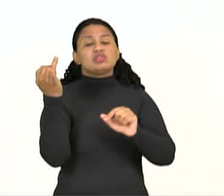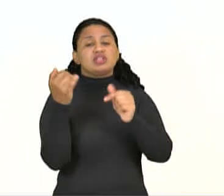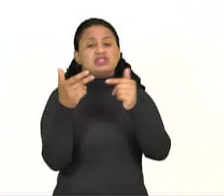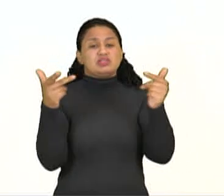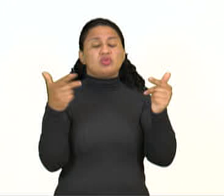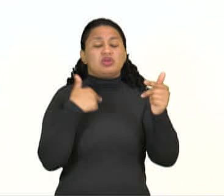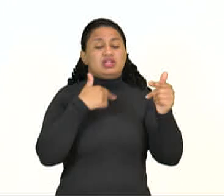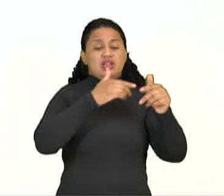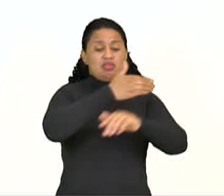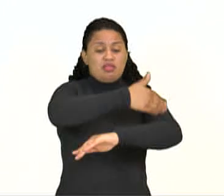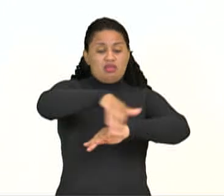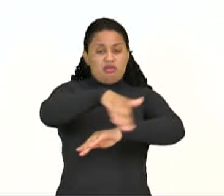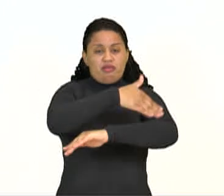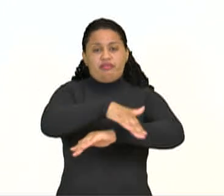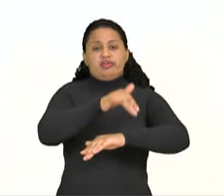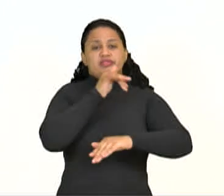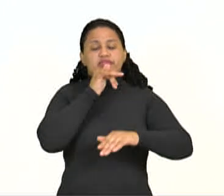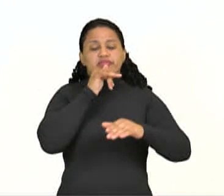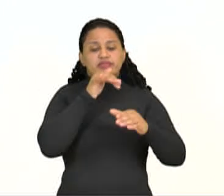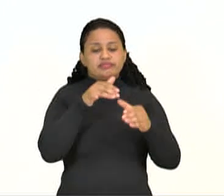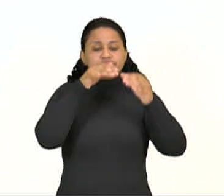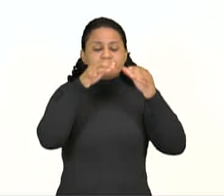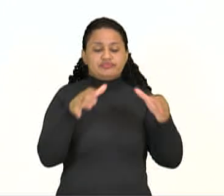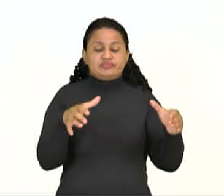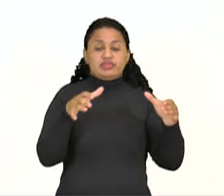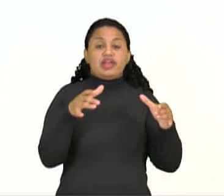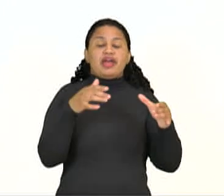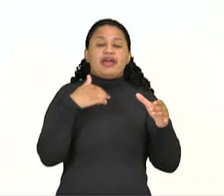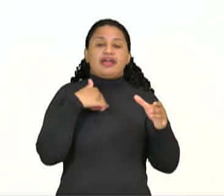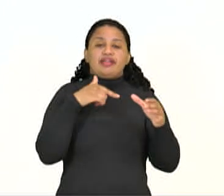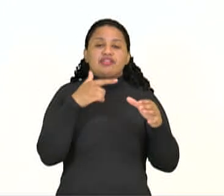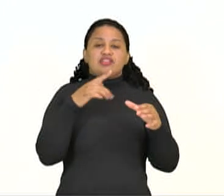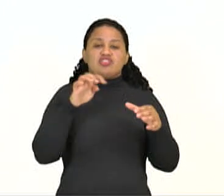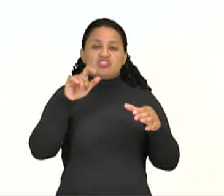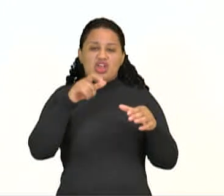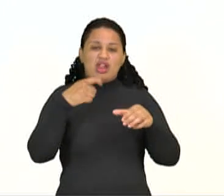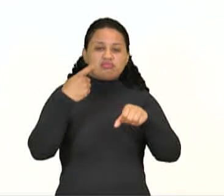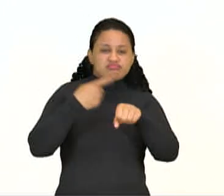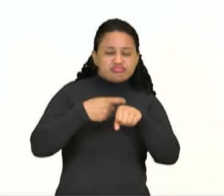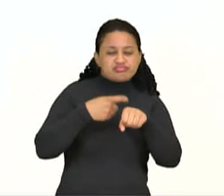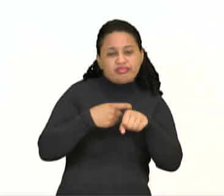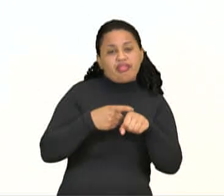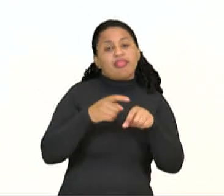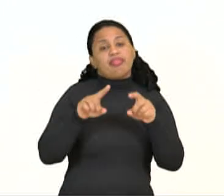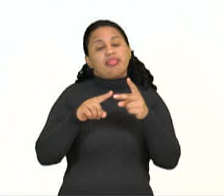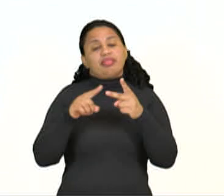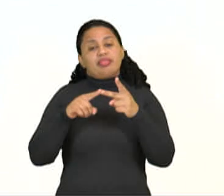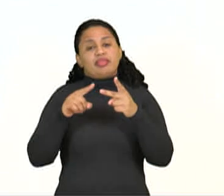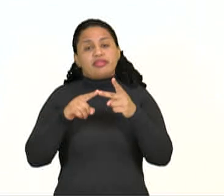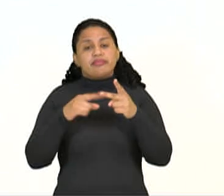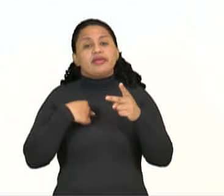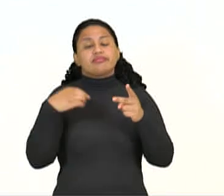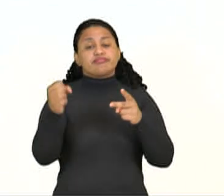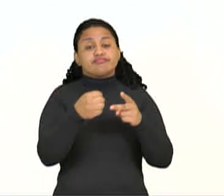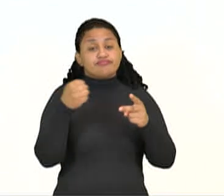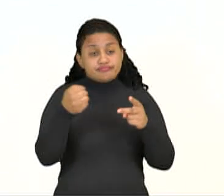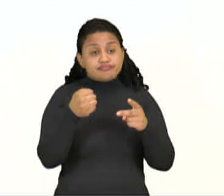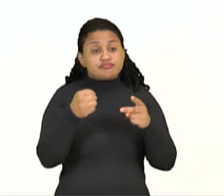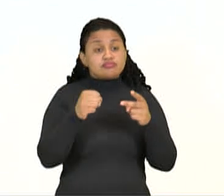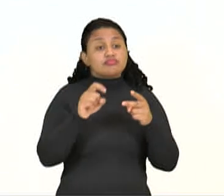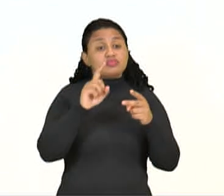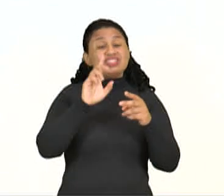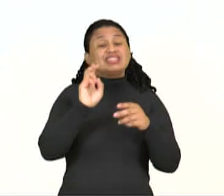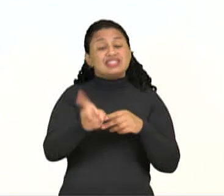nas ruas, como embalagens de gelo e de cerveja, que costumam ser encontradas ao amanhecer